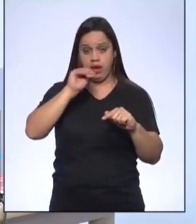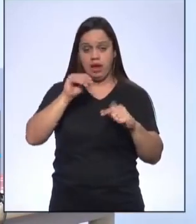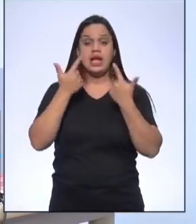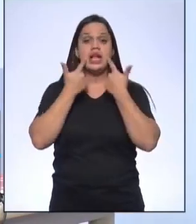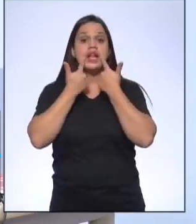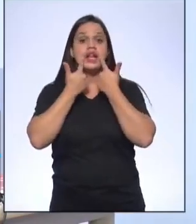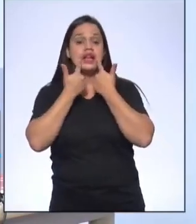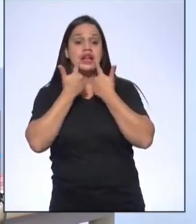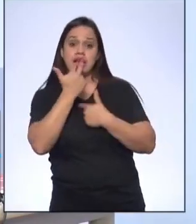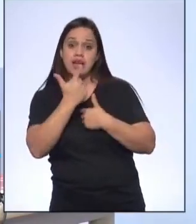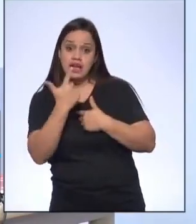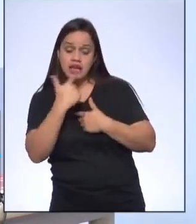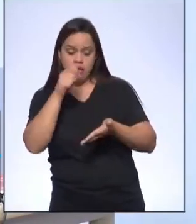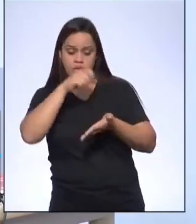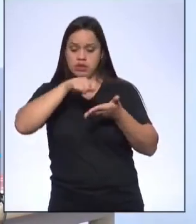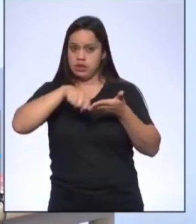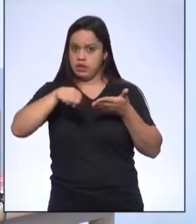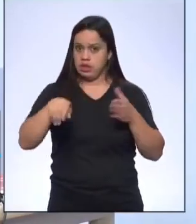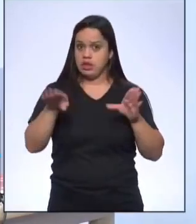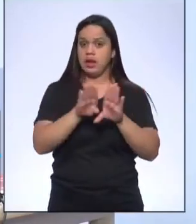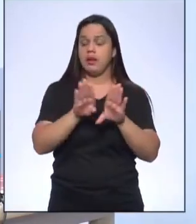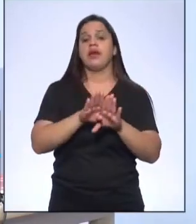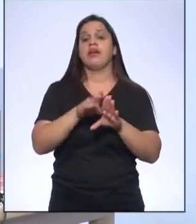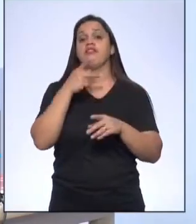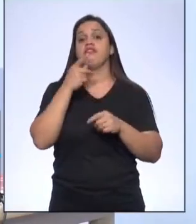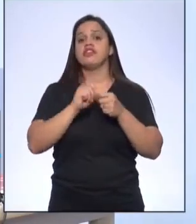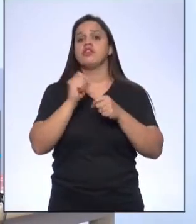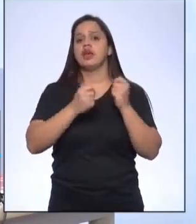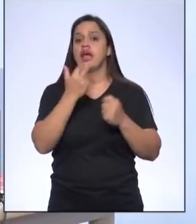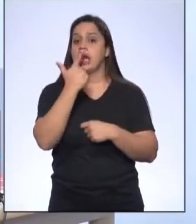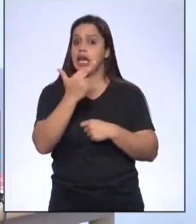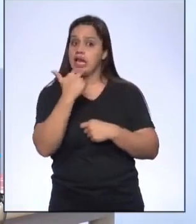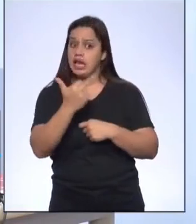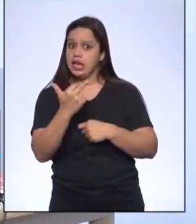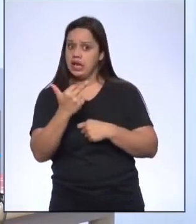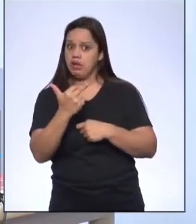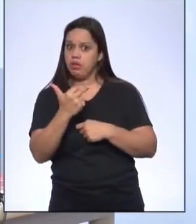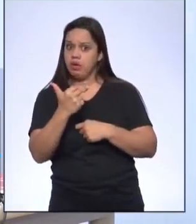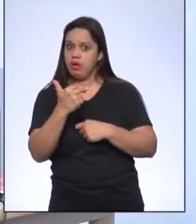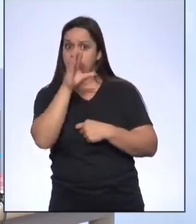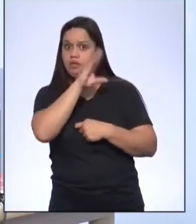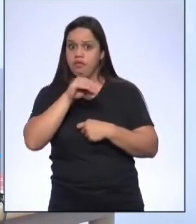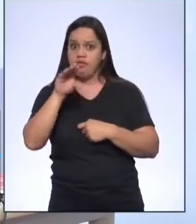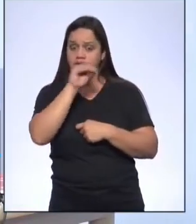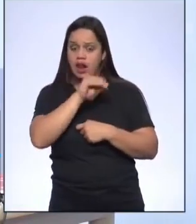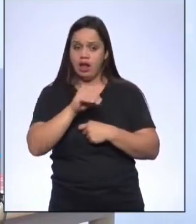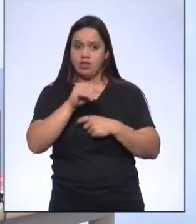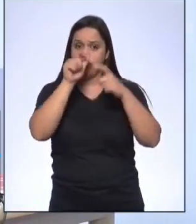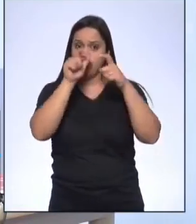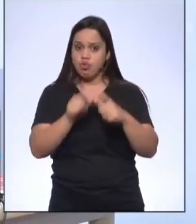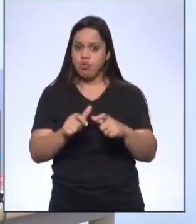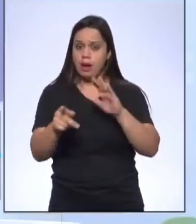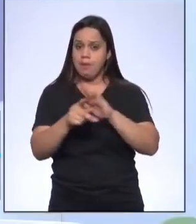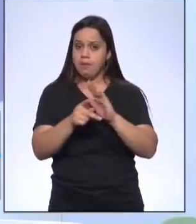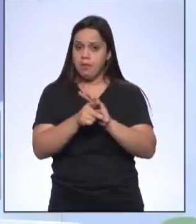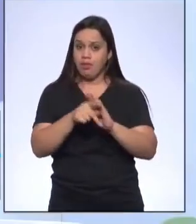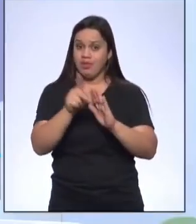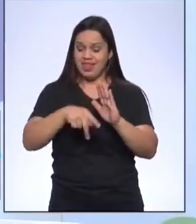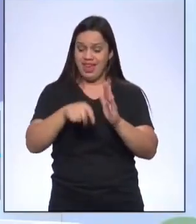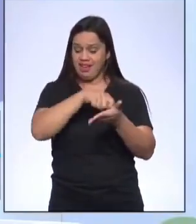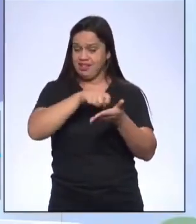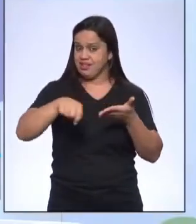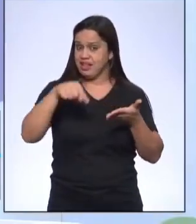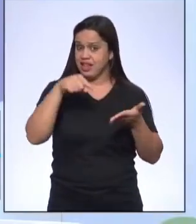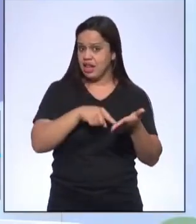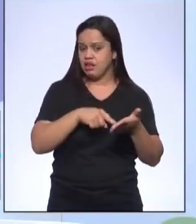língua falada num veículo de linguagem escrita, eu acho que não convém. Perfeito. E será que a